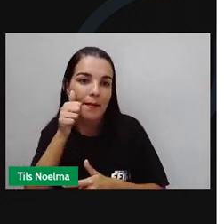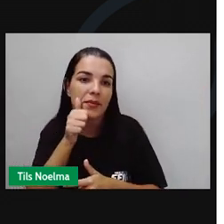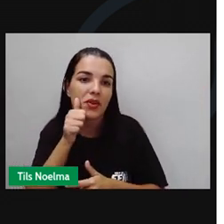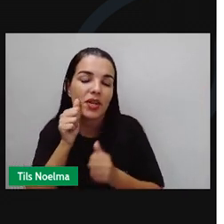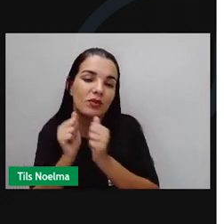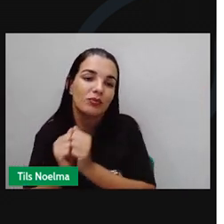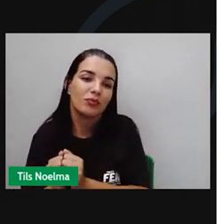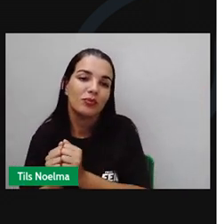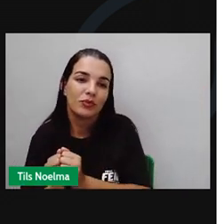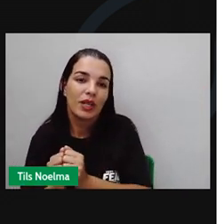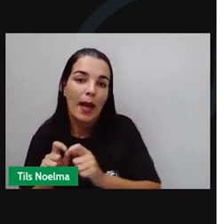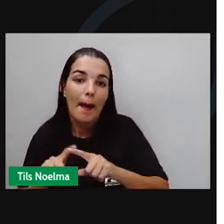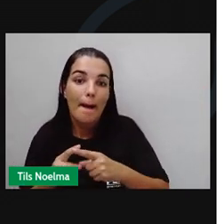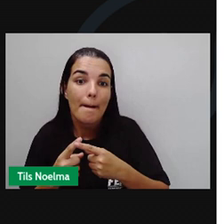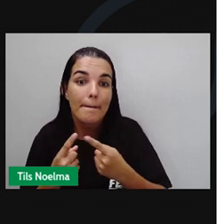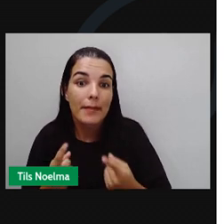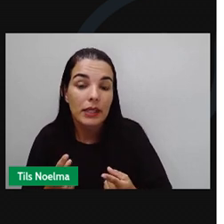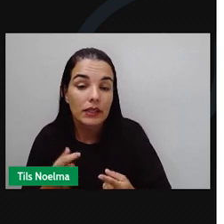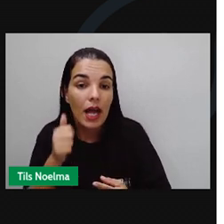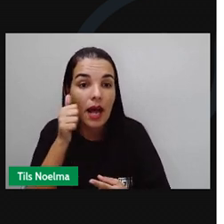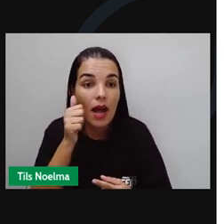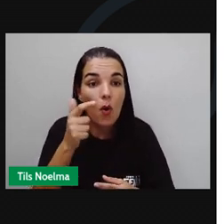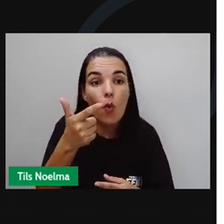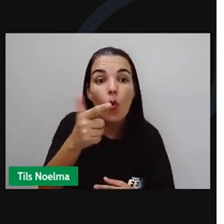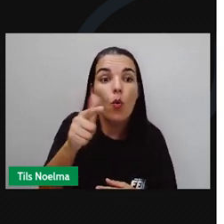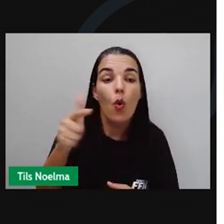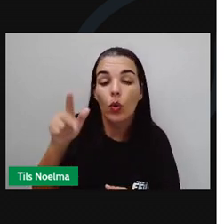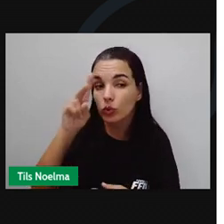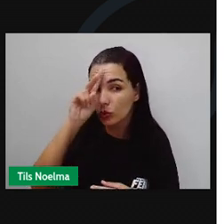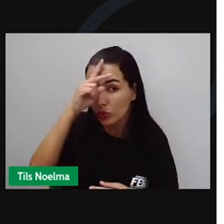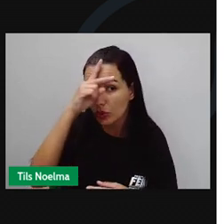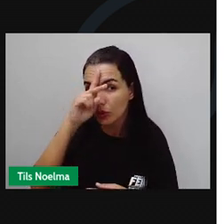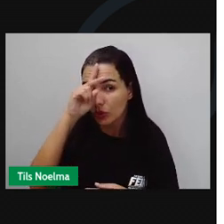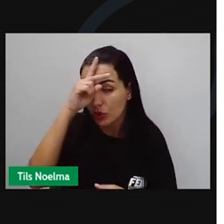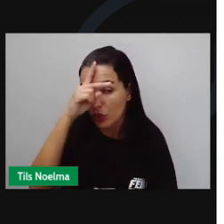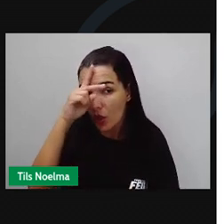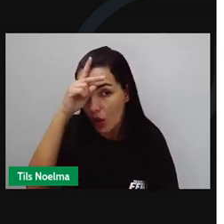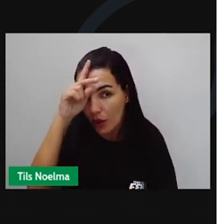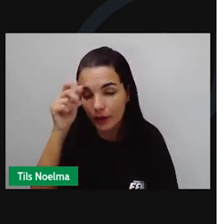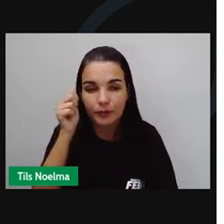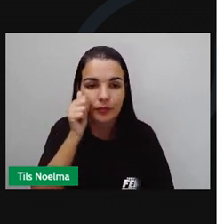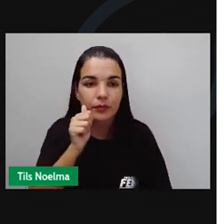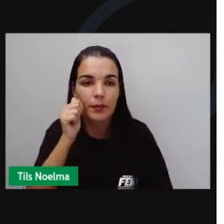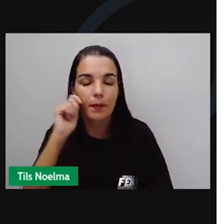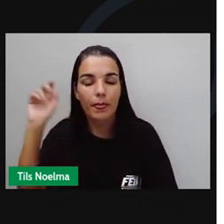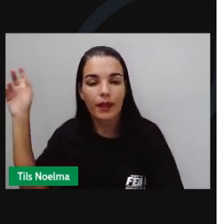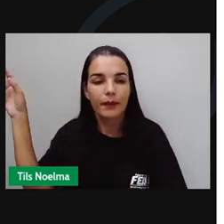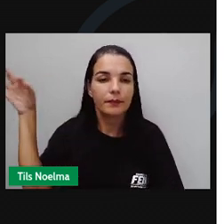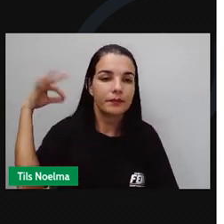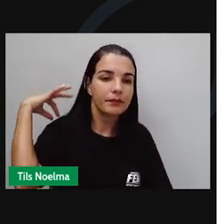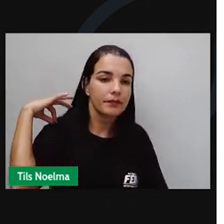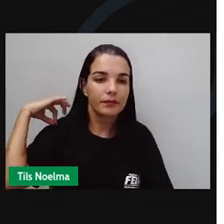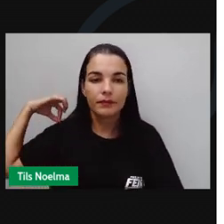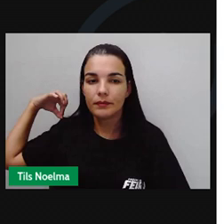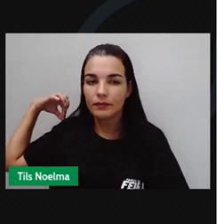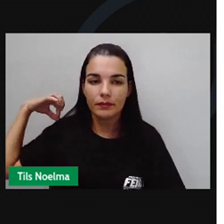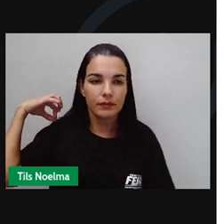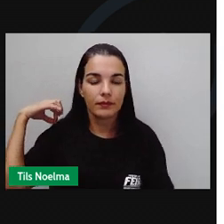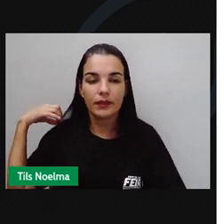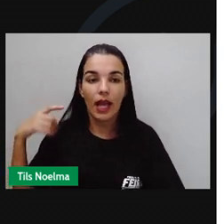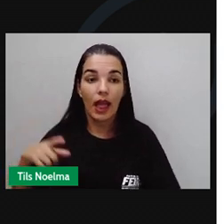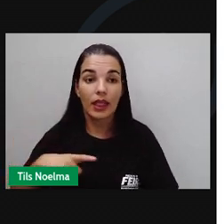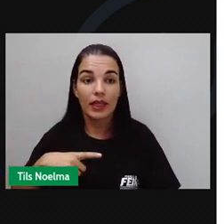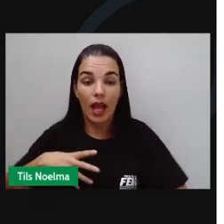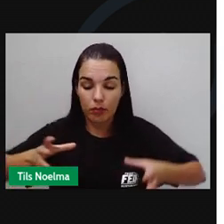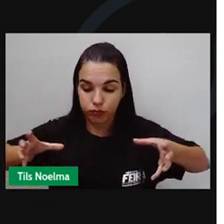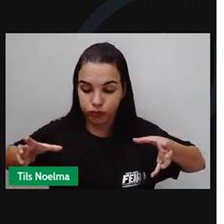Já no conto Cinderela, temos a abóbora, que é um de tantos objetos